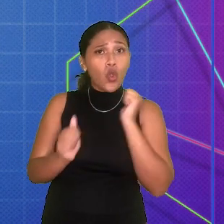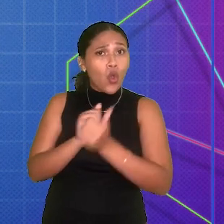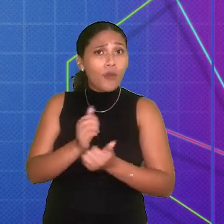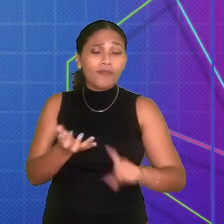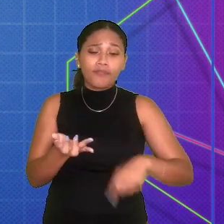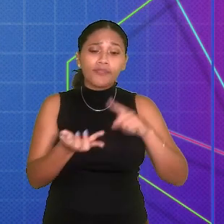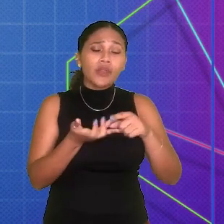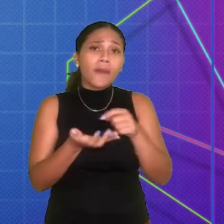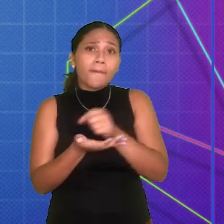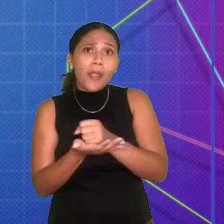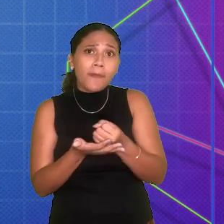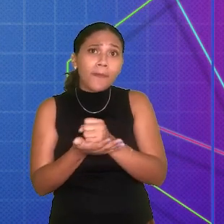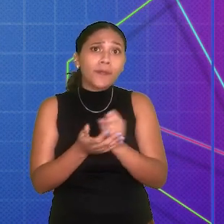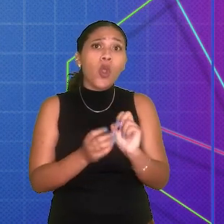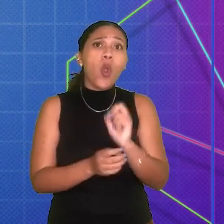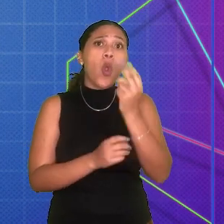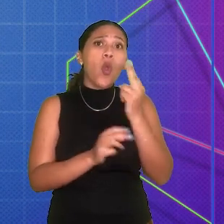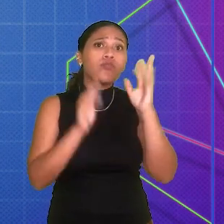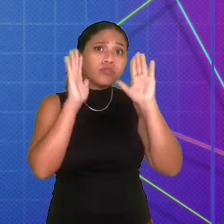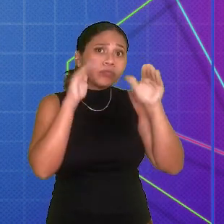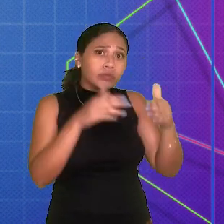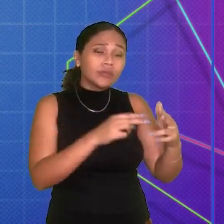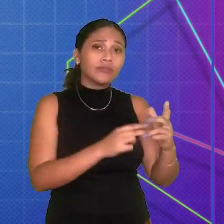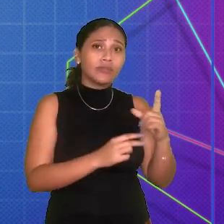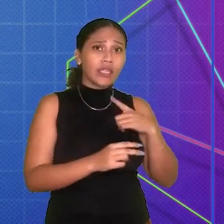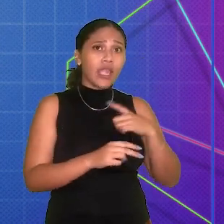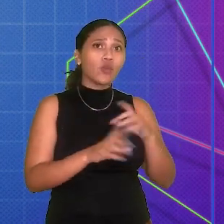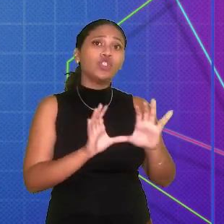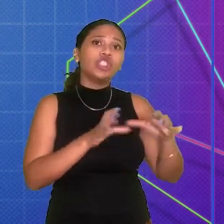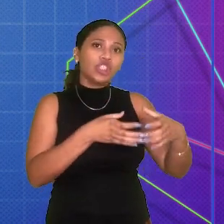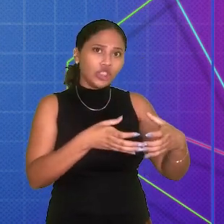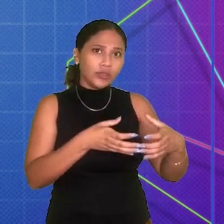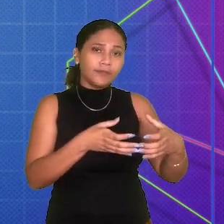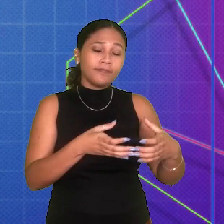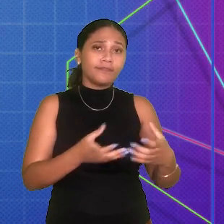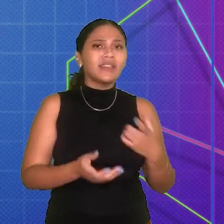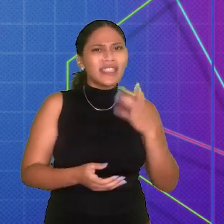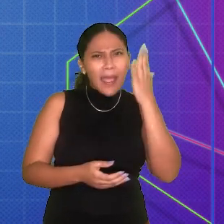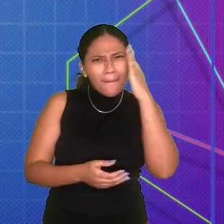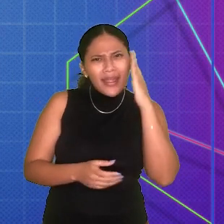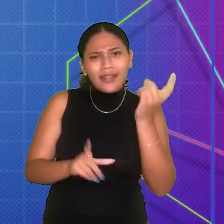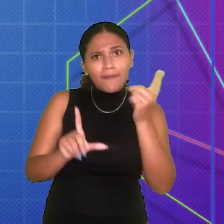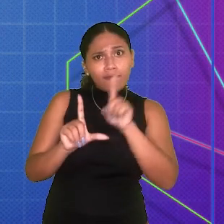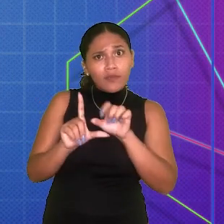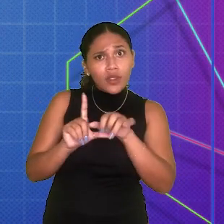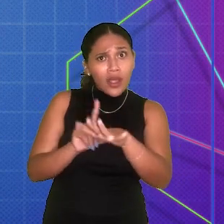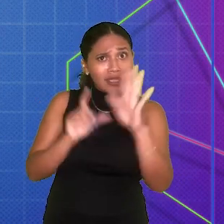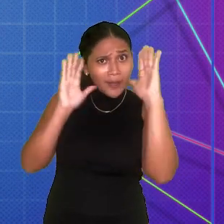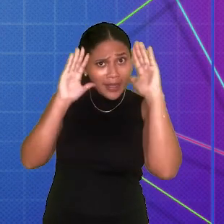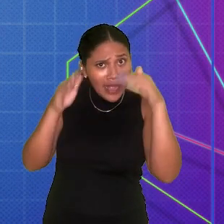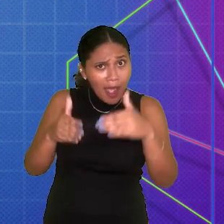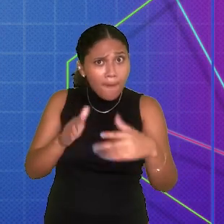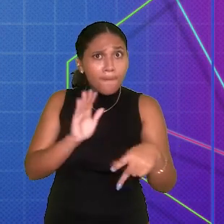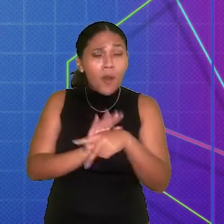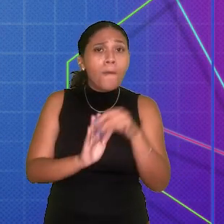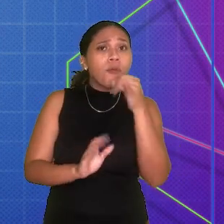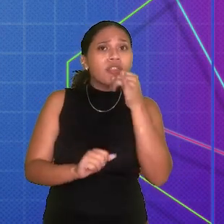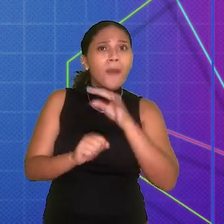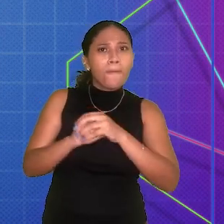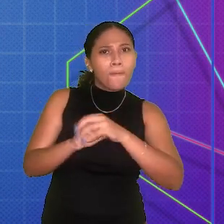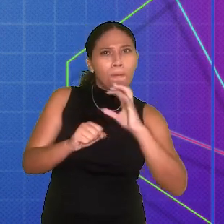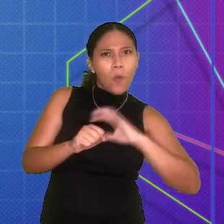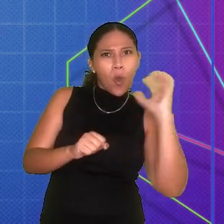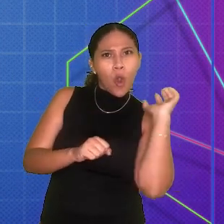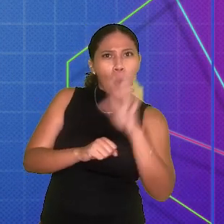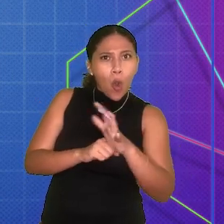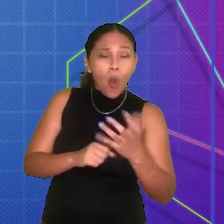gente especializada em uma série ou gênero. Sabia que tem influenciadores e streamers especializados em Pokémon, por exemplo?